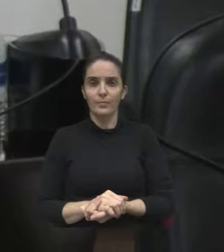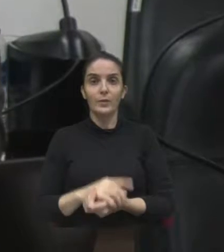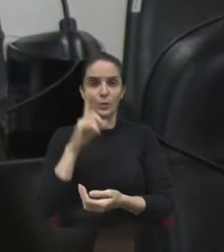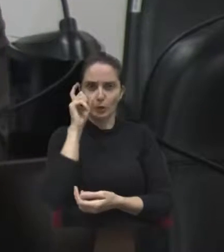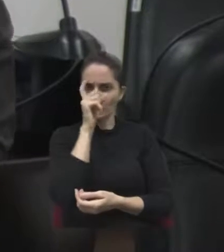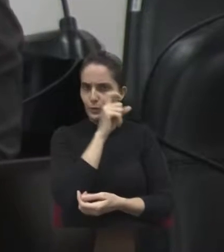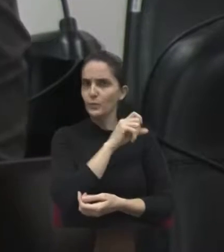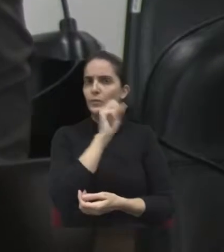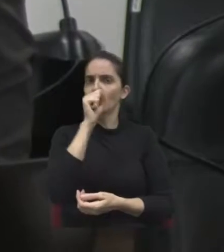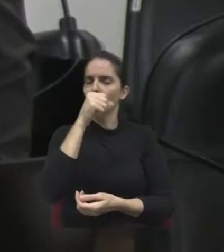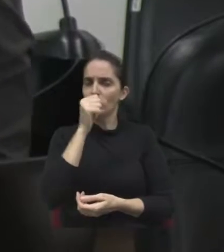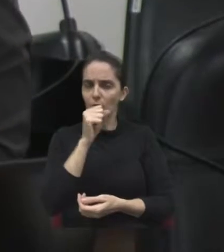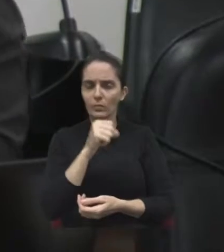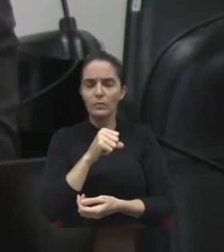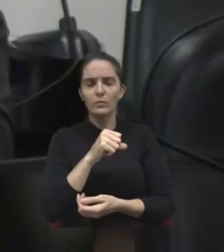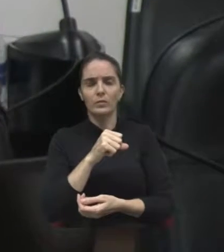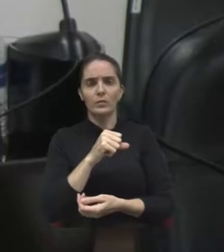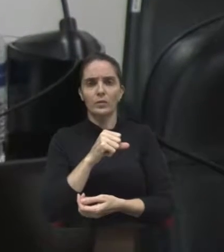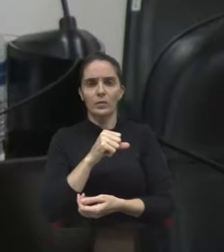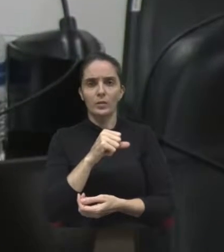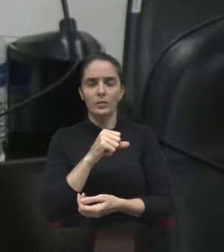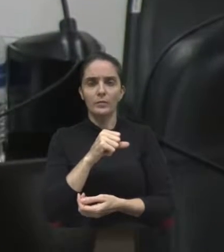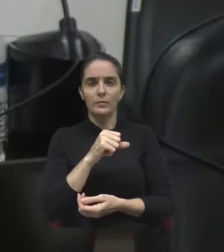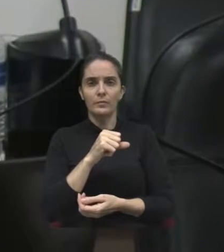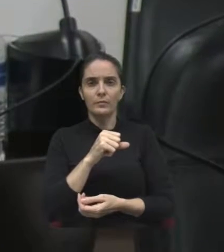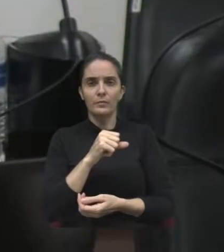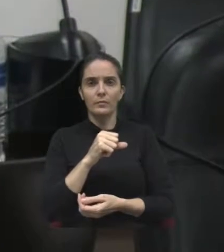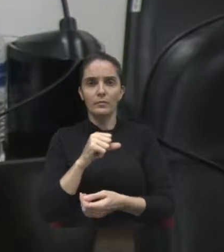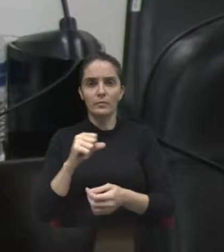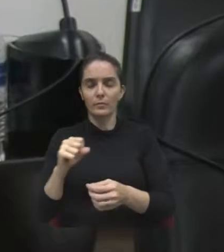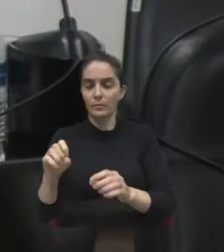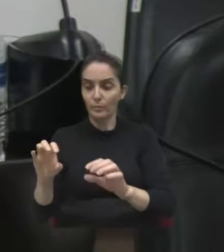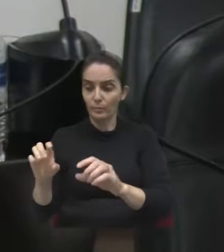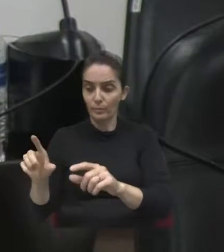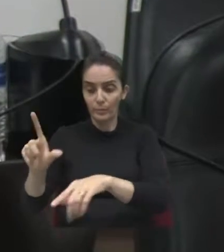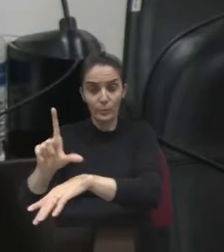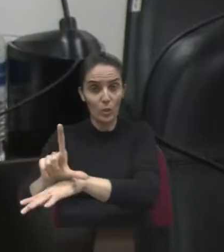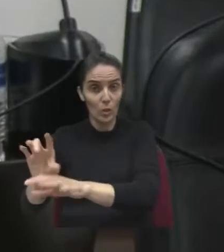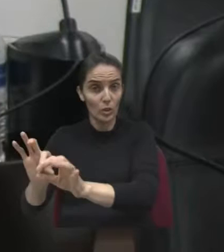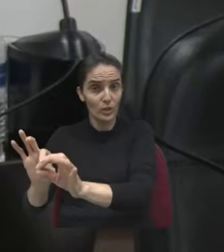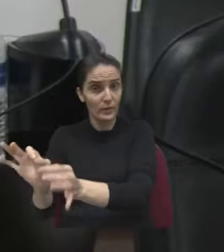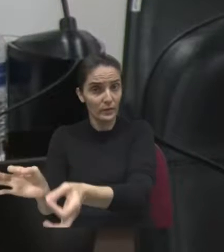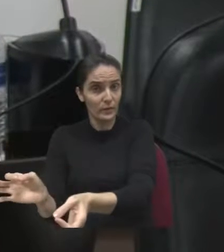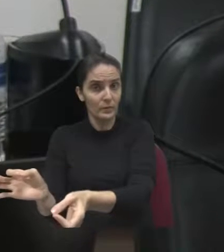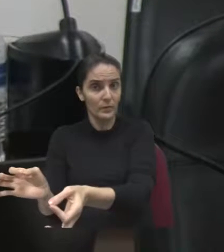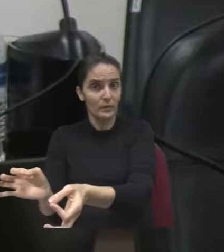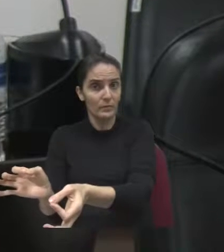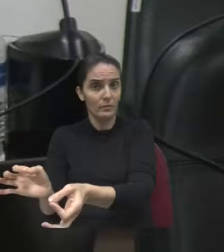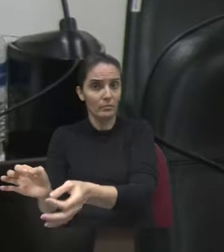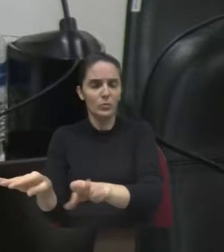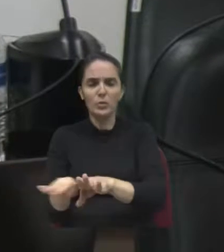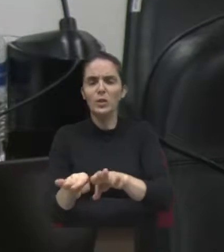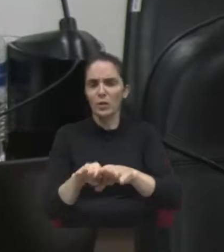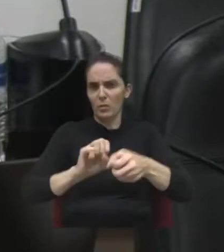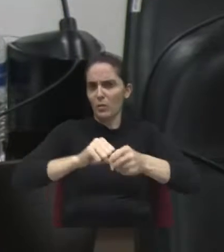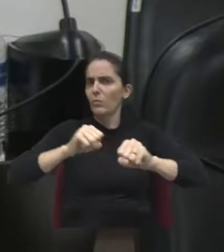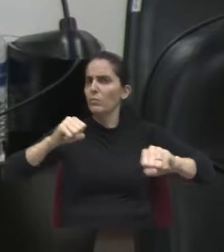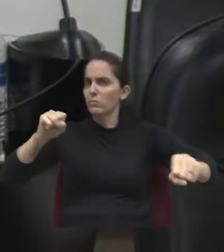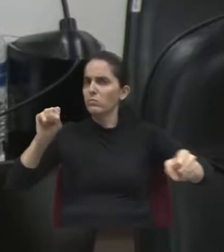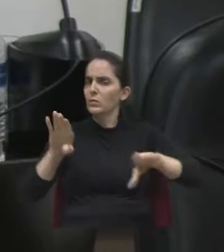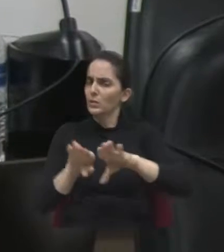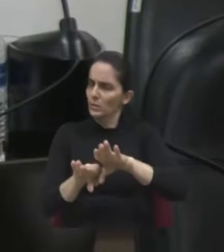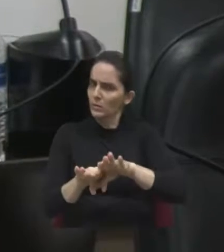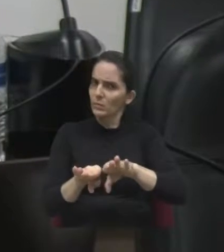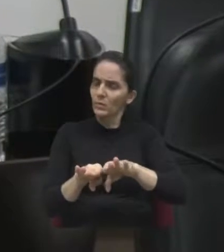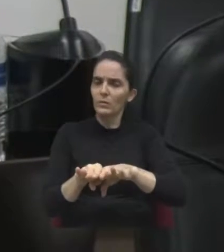reconhecemos que é um desafio para o pequeno comerciante. E às vezes até para o grande mesmo. Até para o grande, às